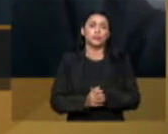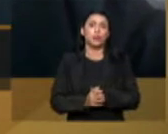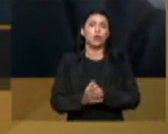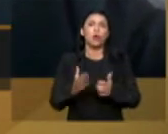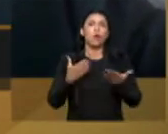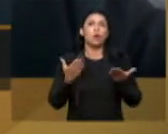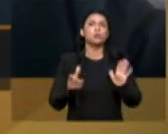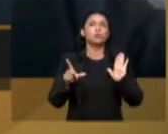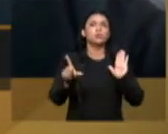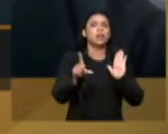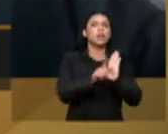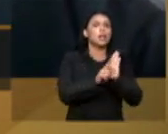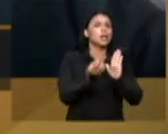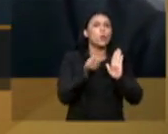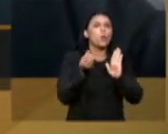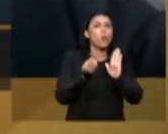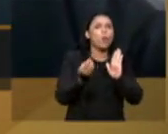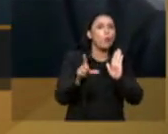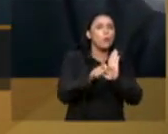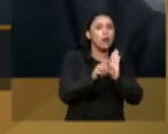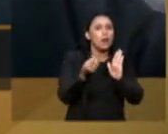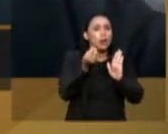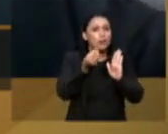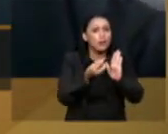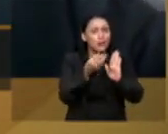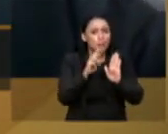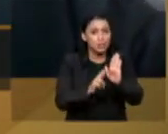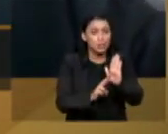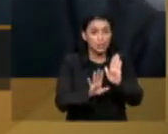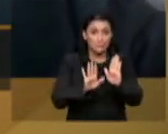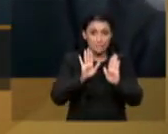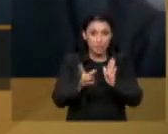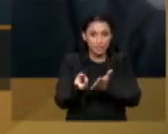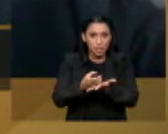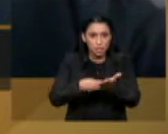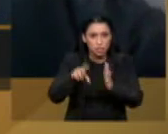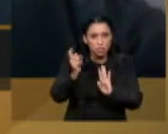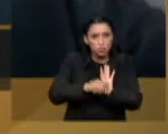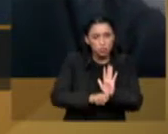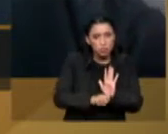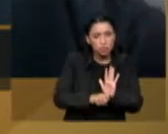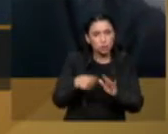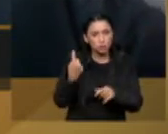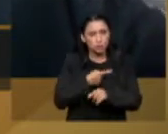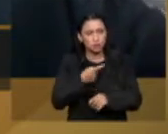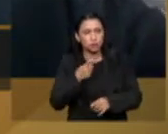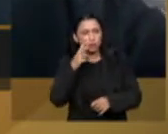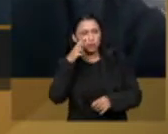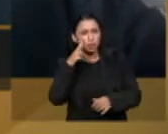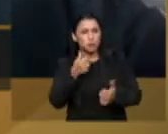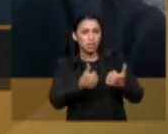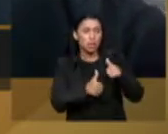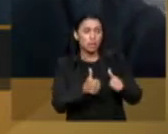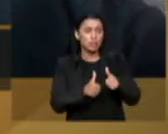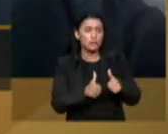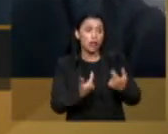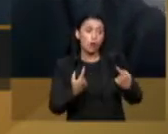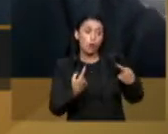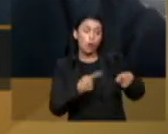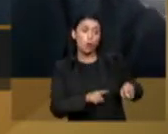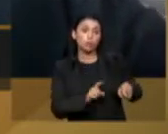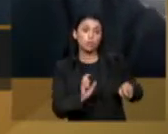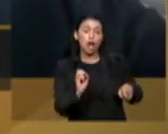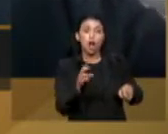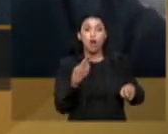lei ou como é esta lei. Mas se essa tributação que estamos a rever viola ou não viola